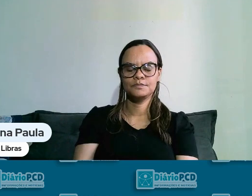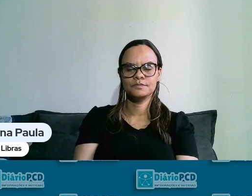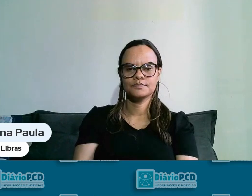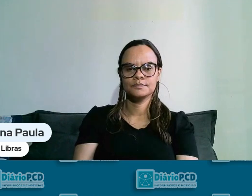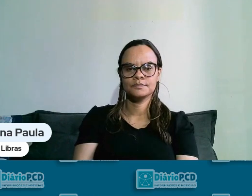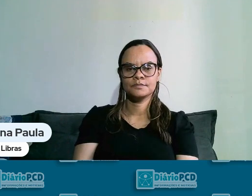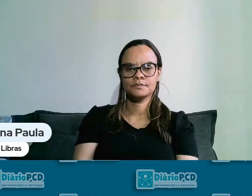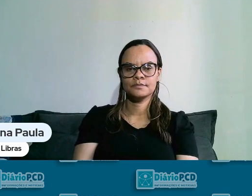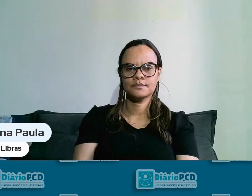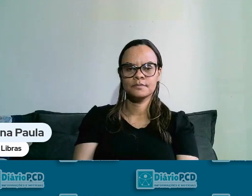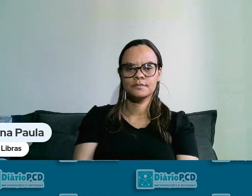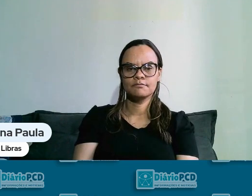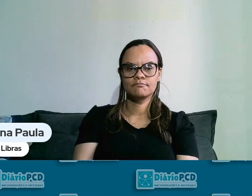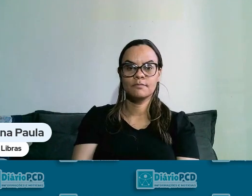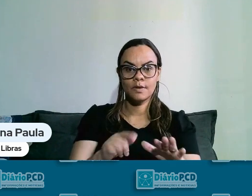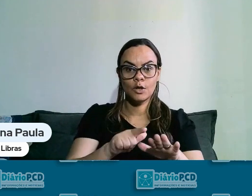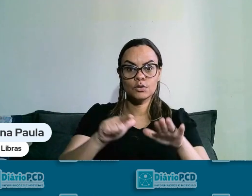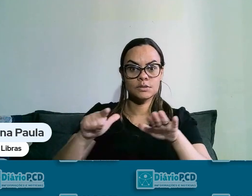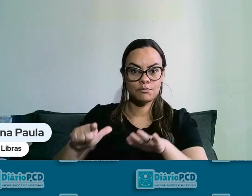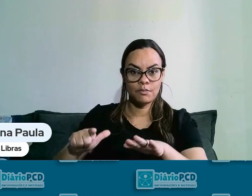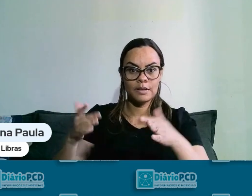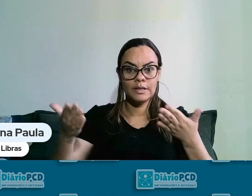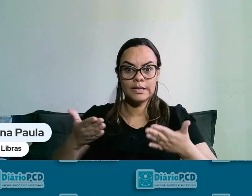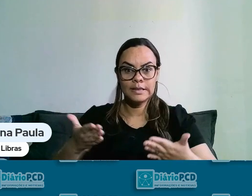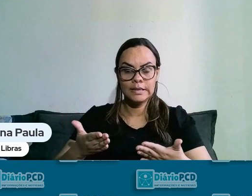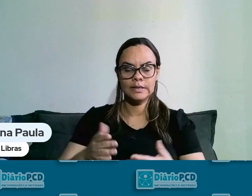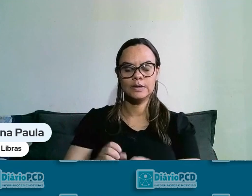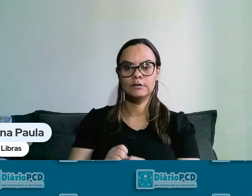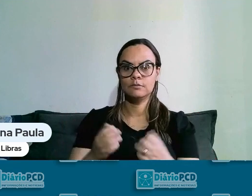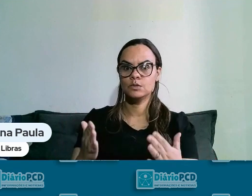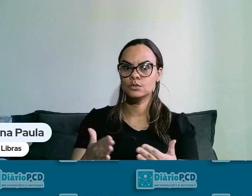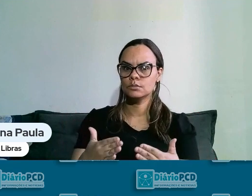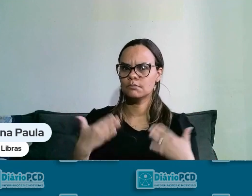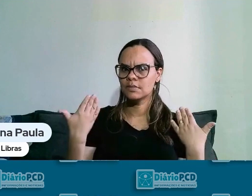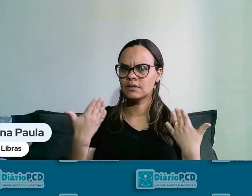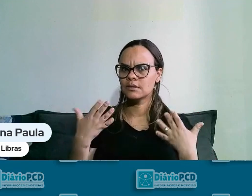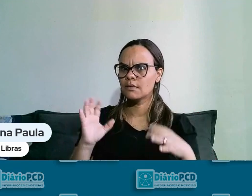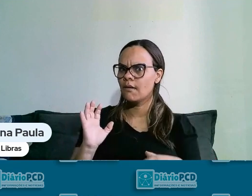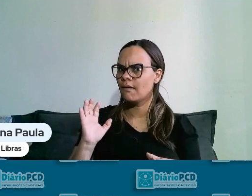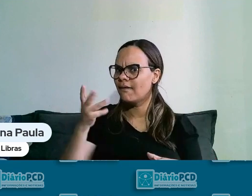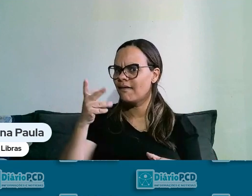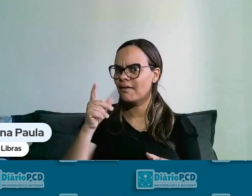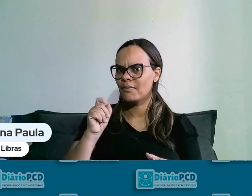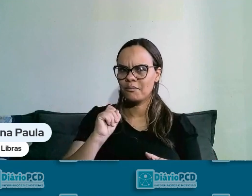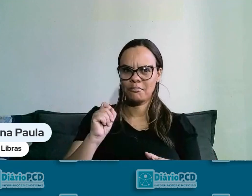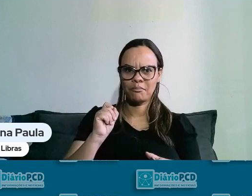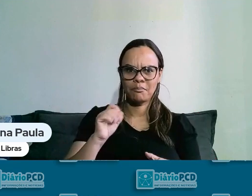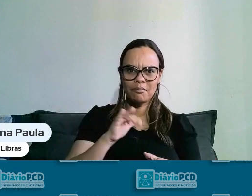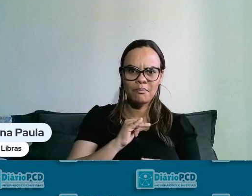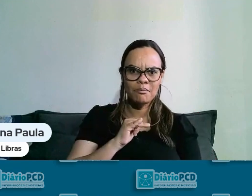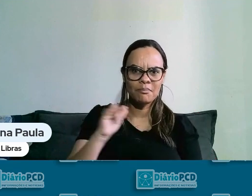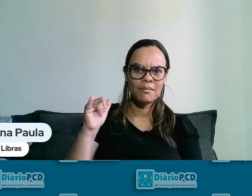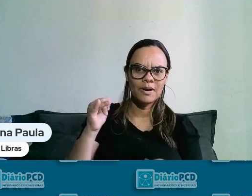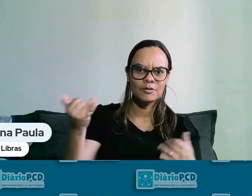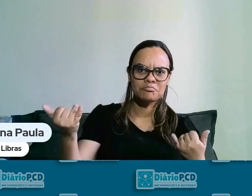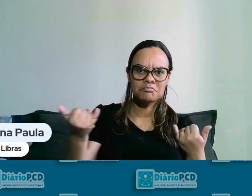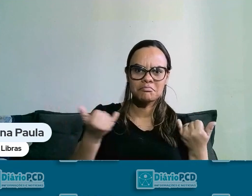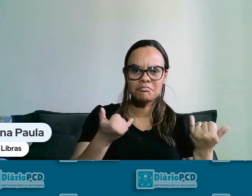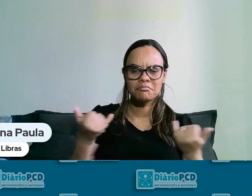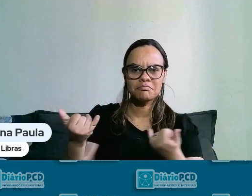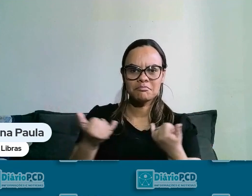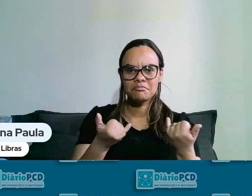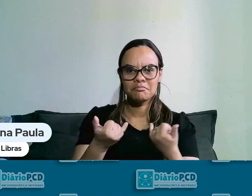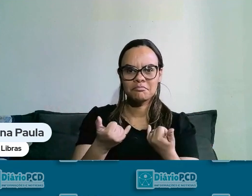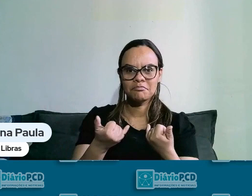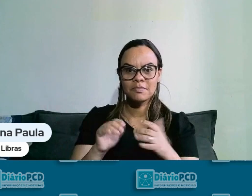tivemos nesta semana, né, a surpresa, né, uma notícia surpreendente do